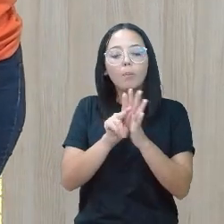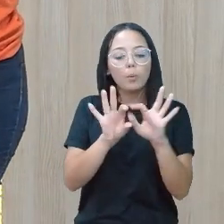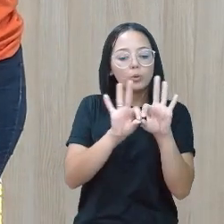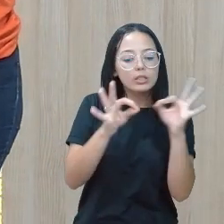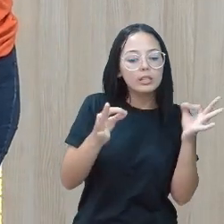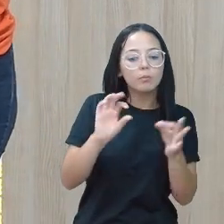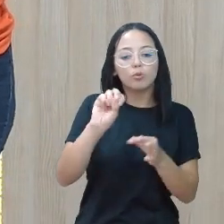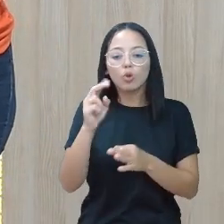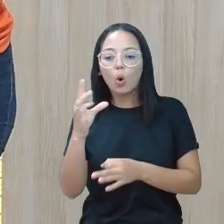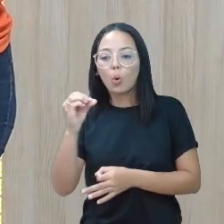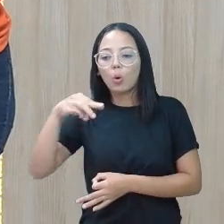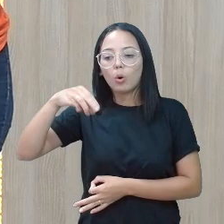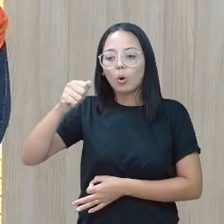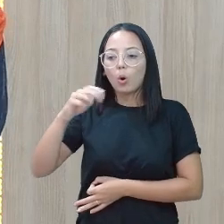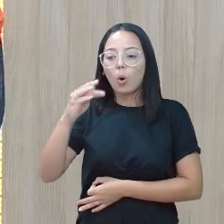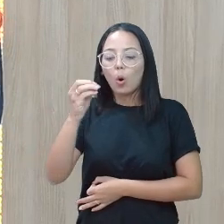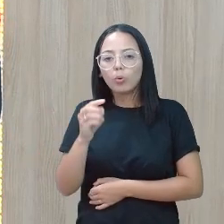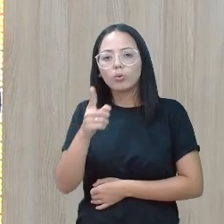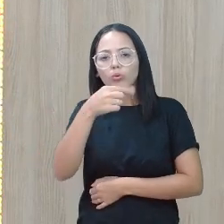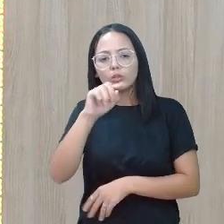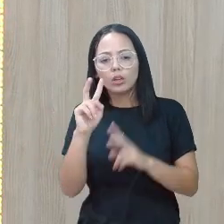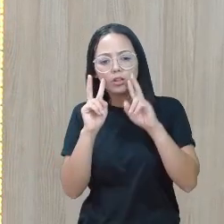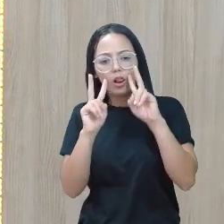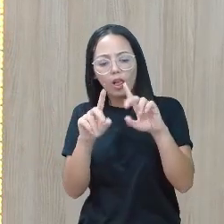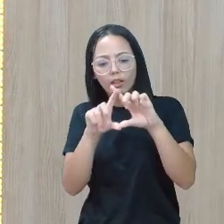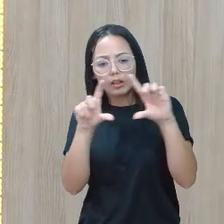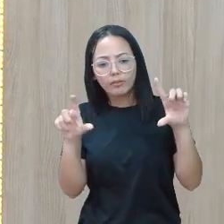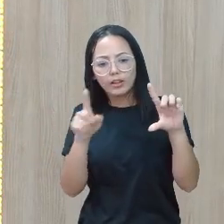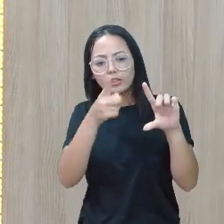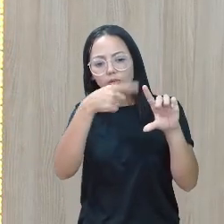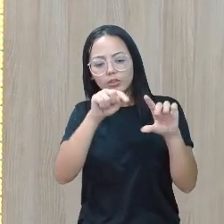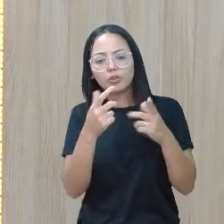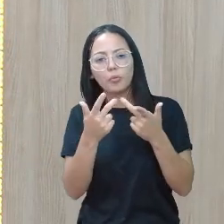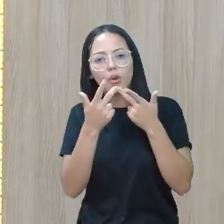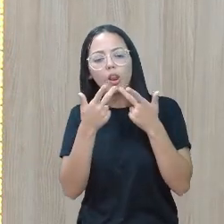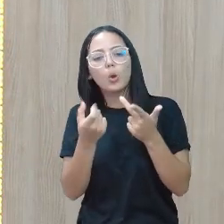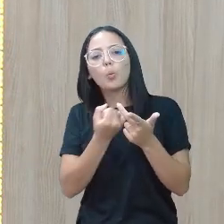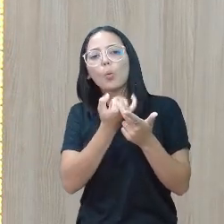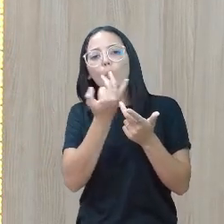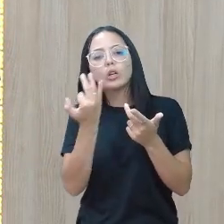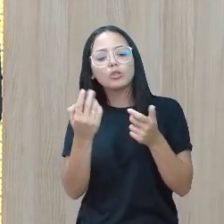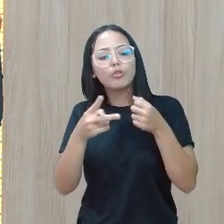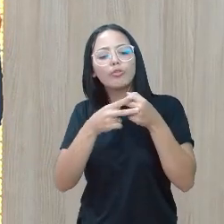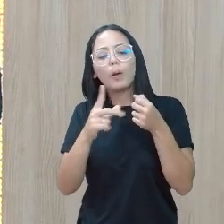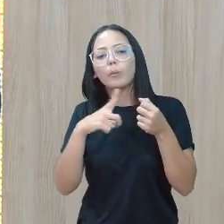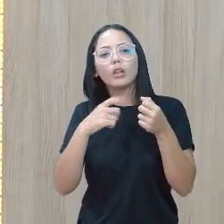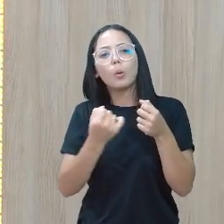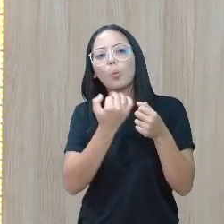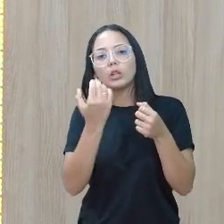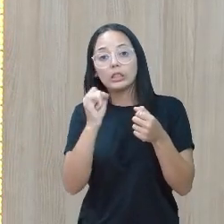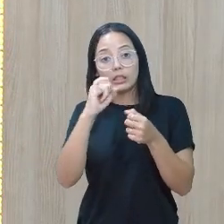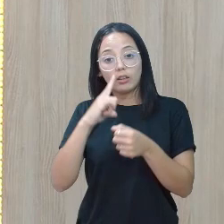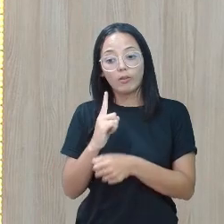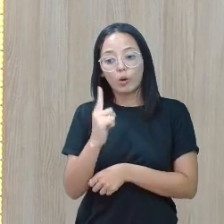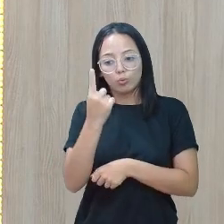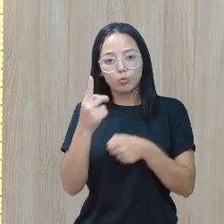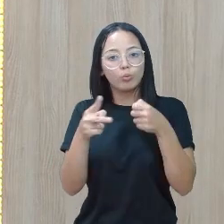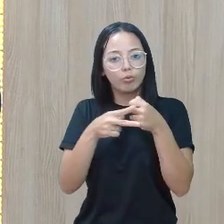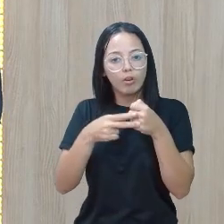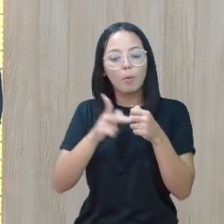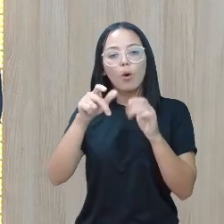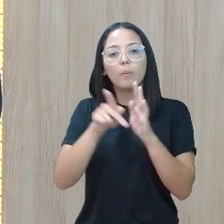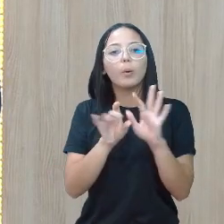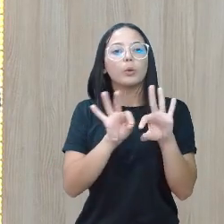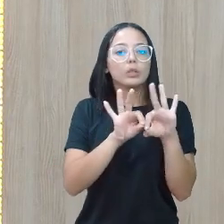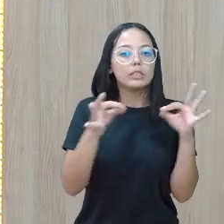simples ou composto, que vocês leem na frase, vocês vão contando quantos verbos tem. Se só tiver um verbo,